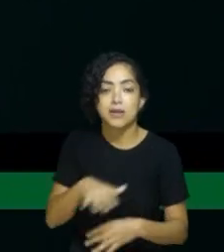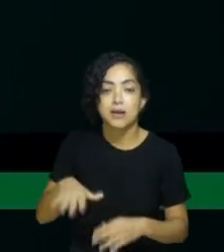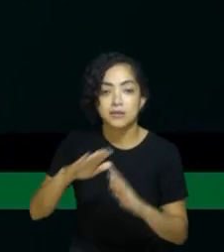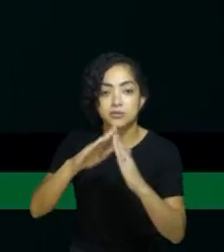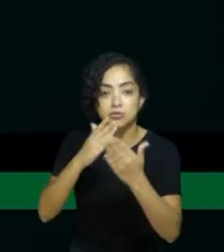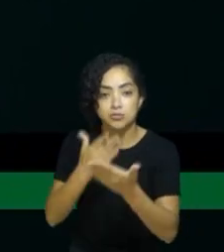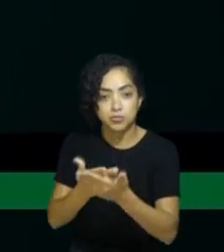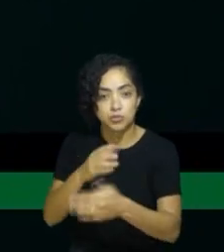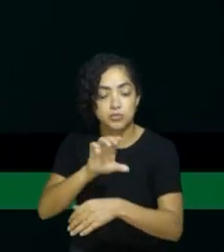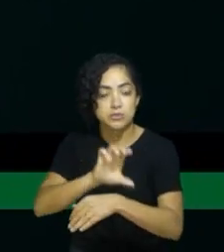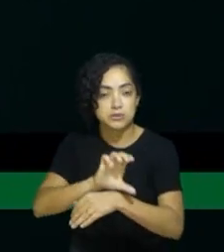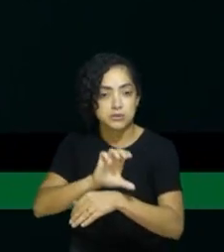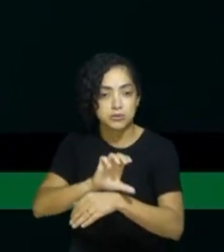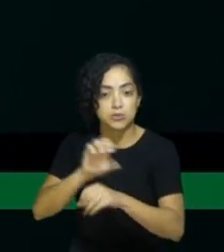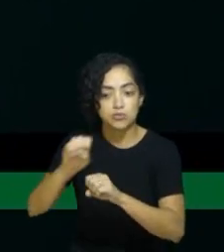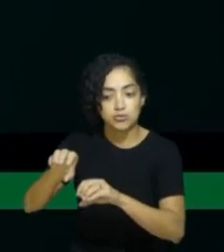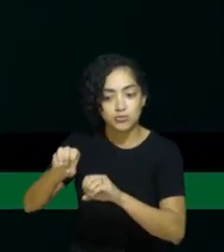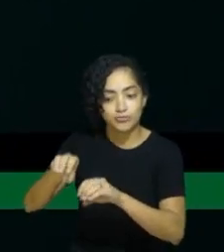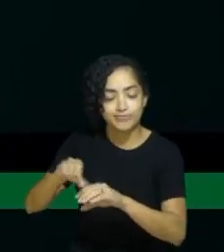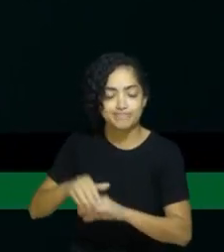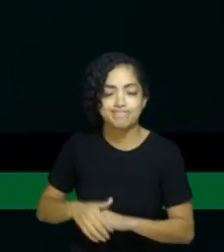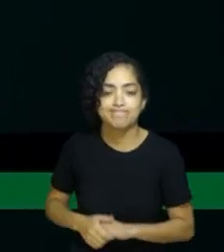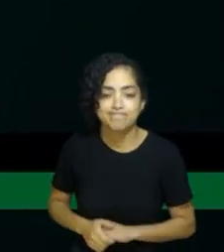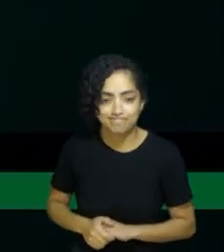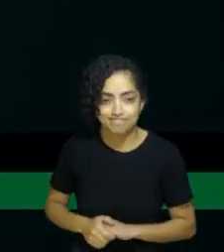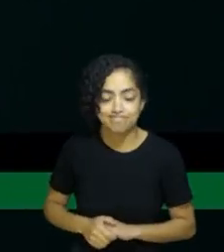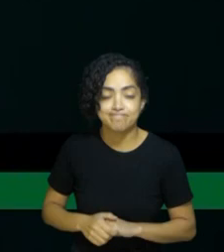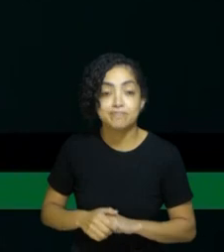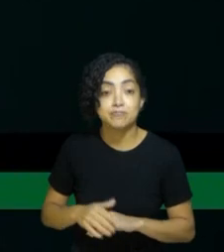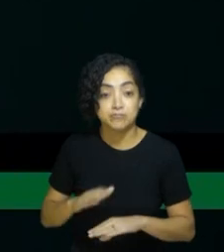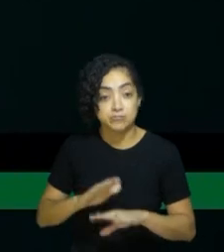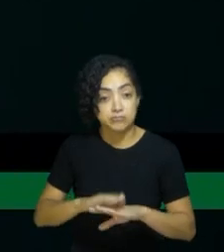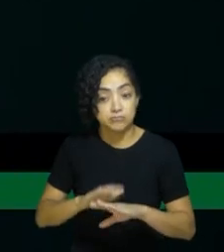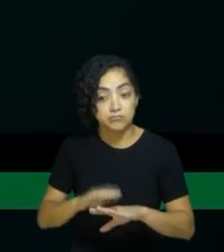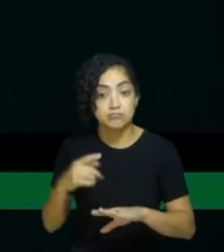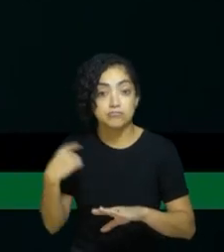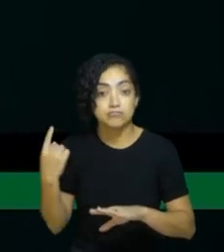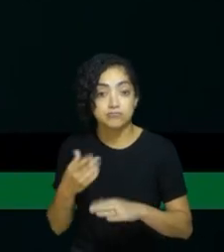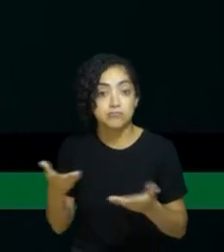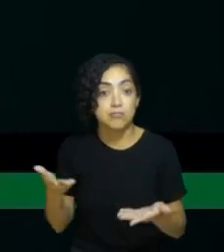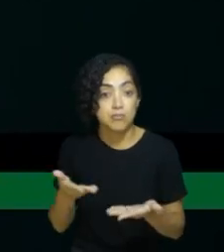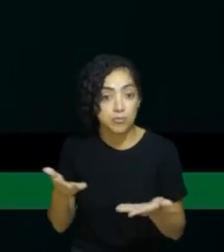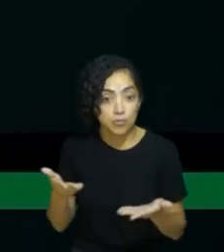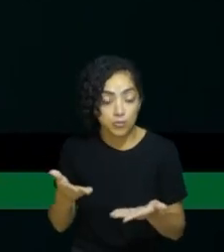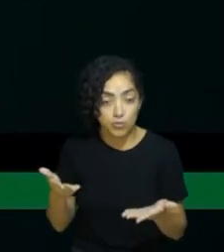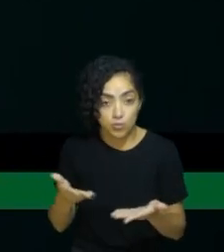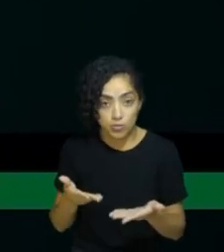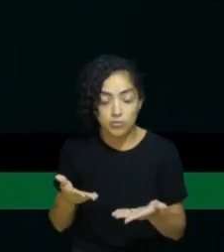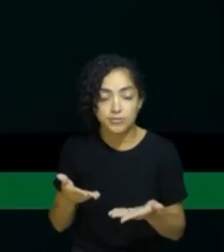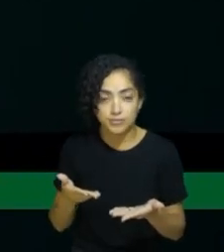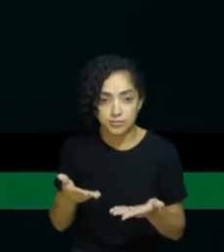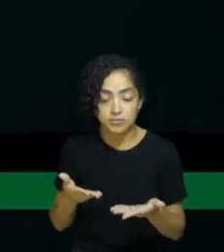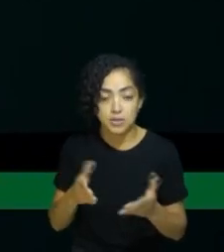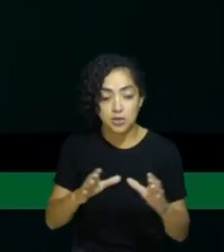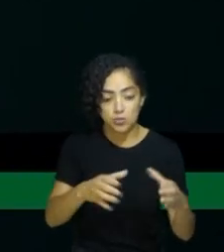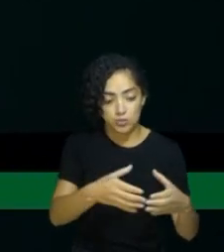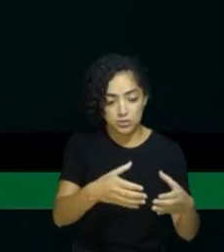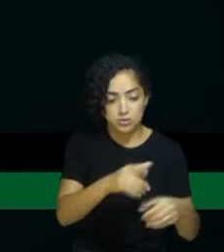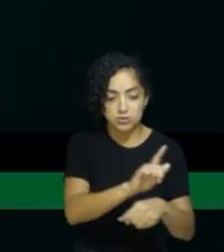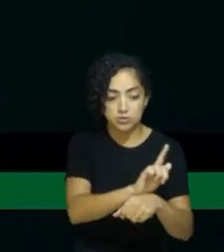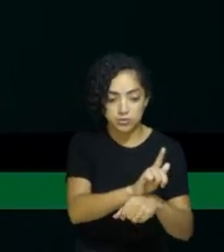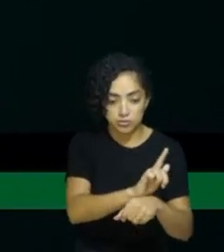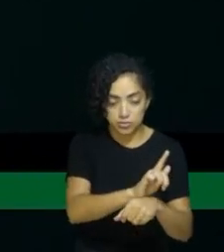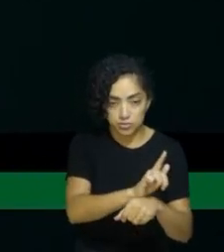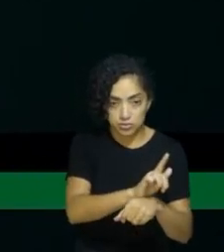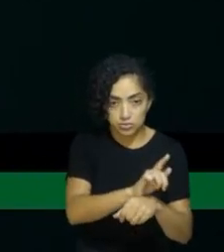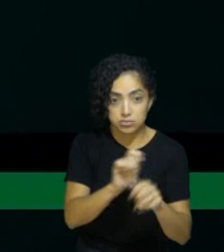de ensino de Santa Catarina então uma lei de nossa autoria e que agora com esse grupo gestor da lesc